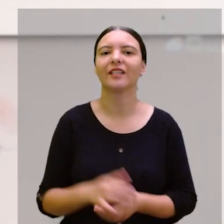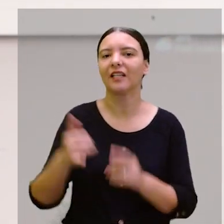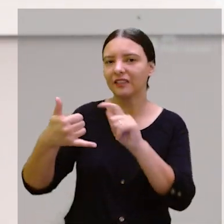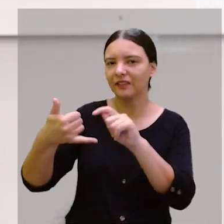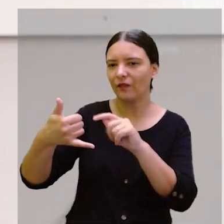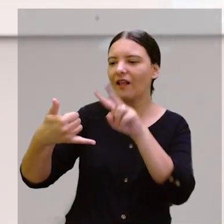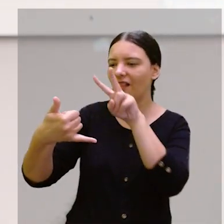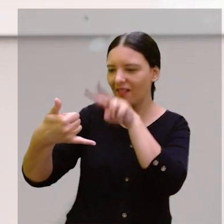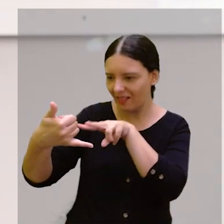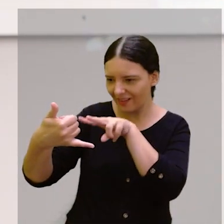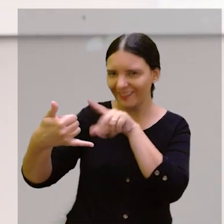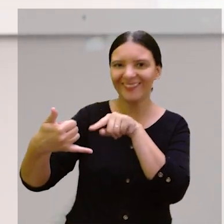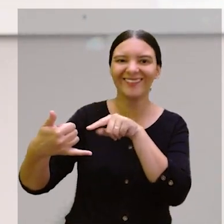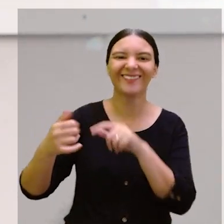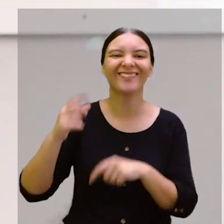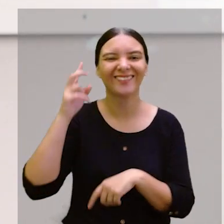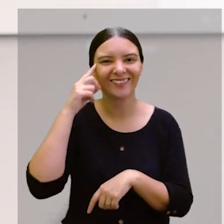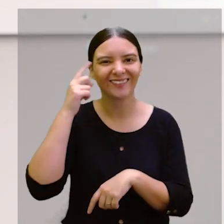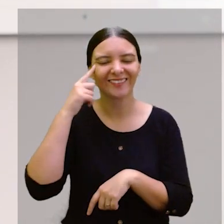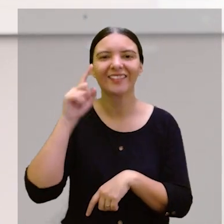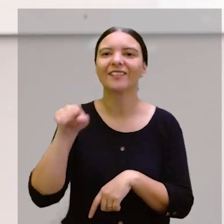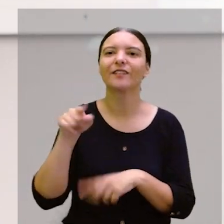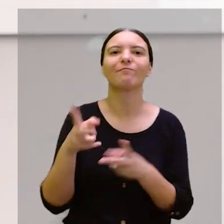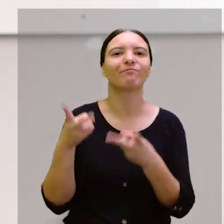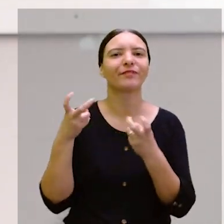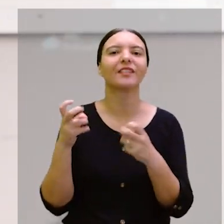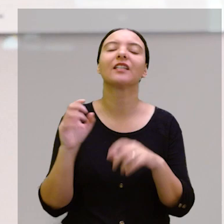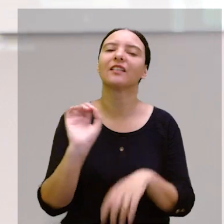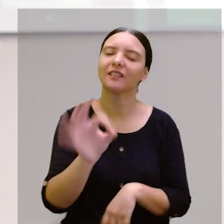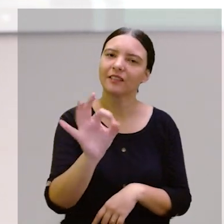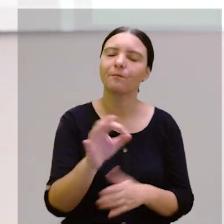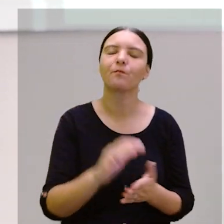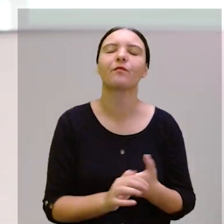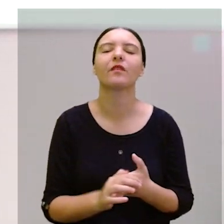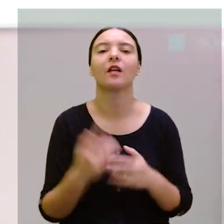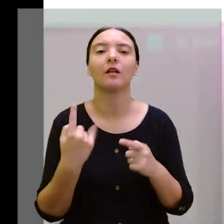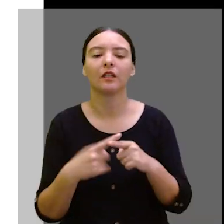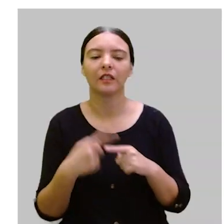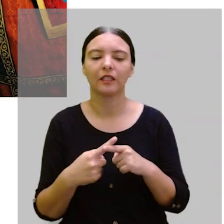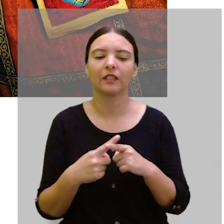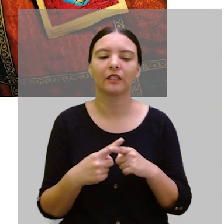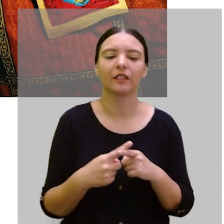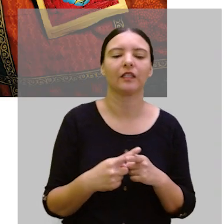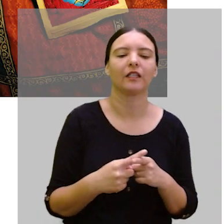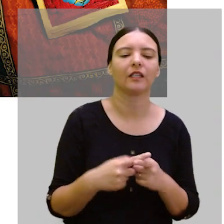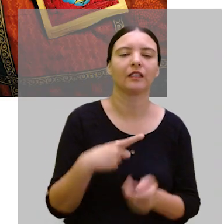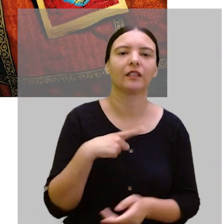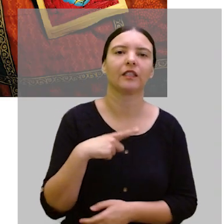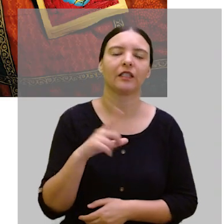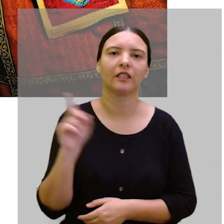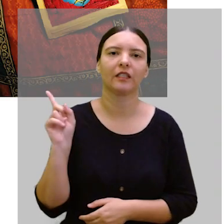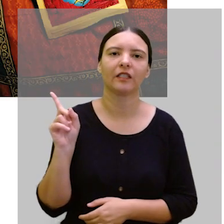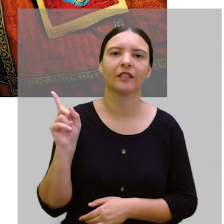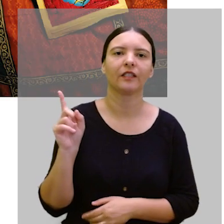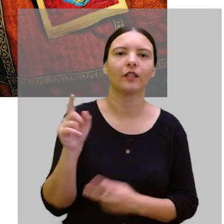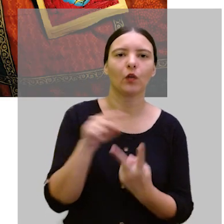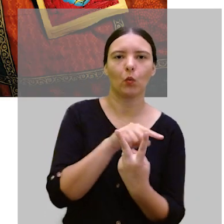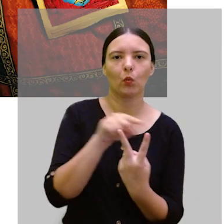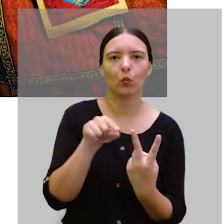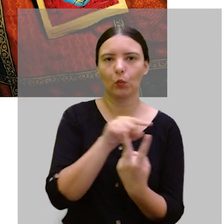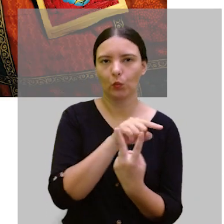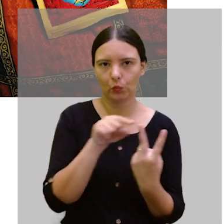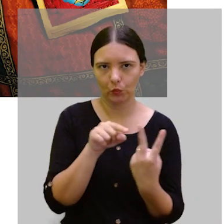Boa! E aí você vai ver que você está mais antenada do que você imagina. Bom, por um lado a gente tem aqui, quero trazer os dois